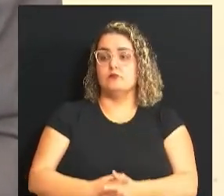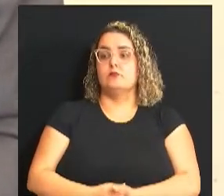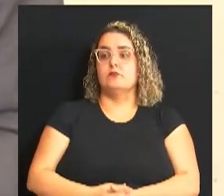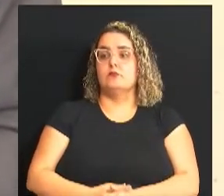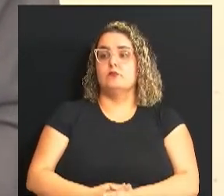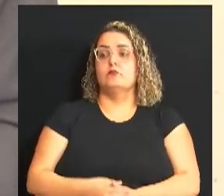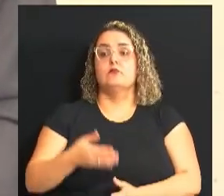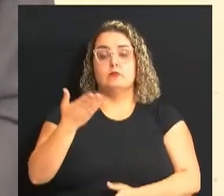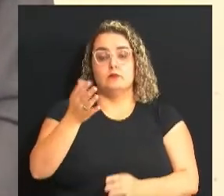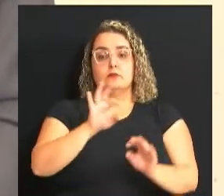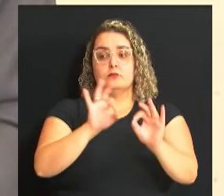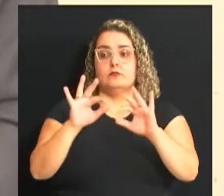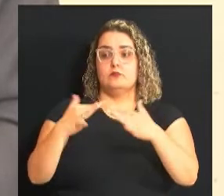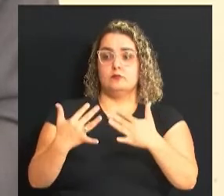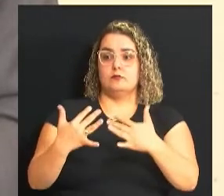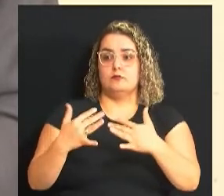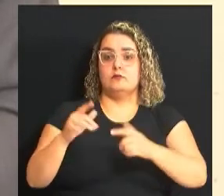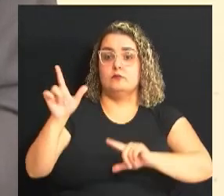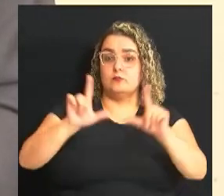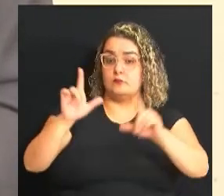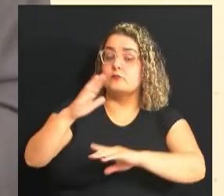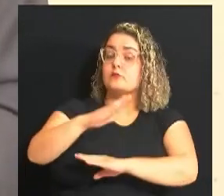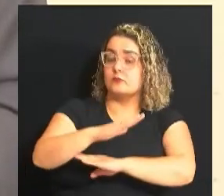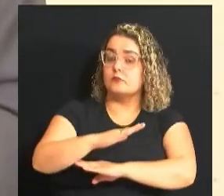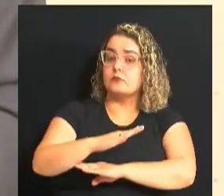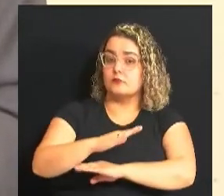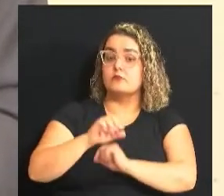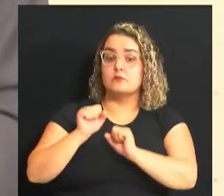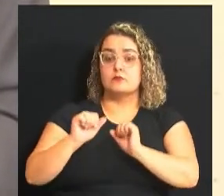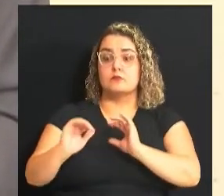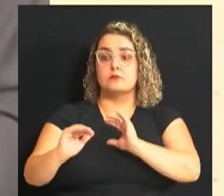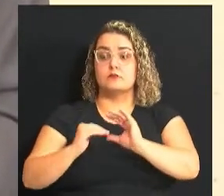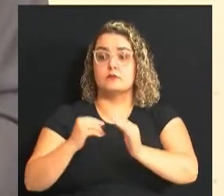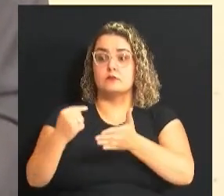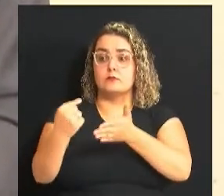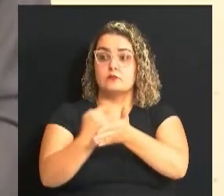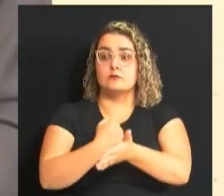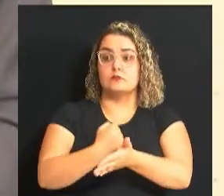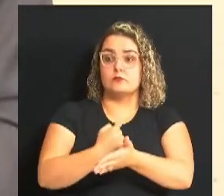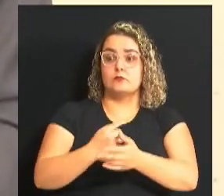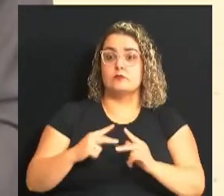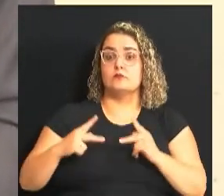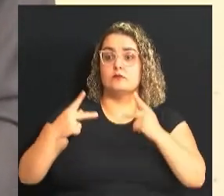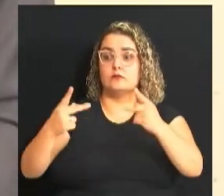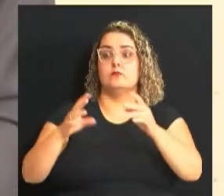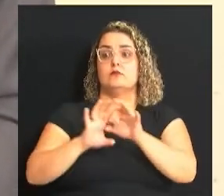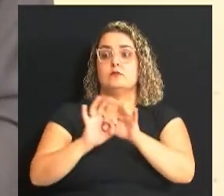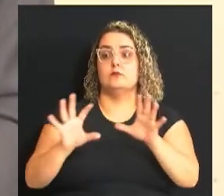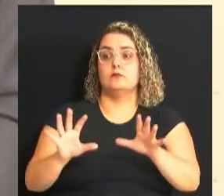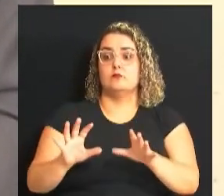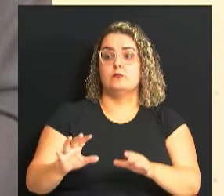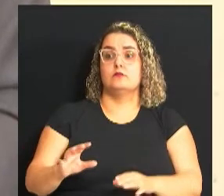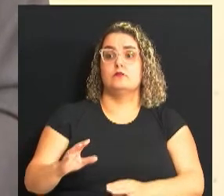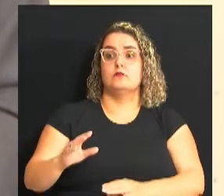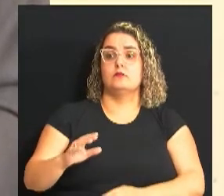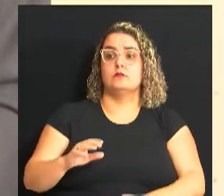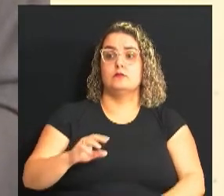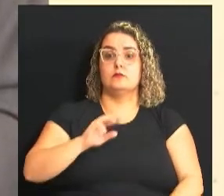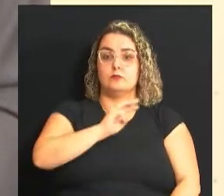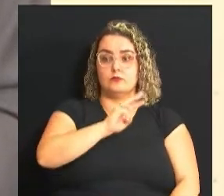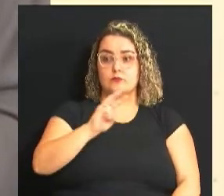que nos acompanha através da TV Câmara, poderá enviar o seu questionamento através do link disponível na capa do